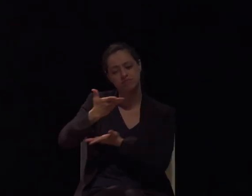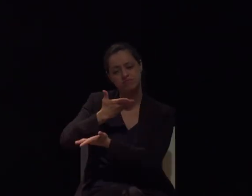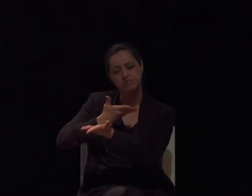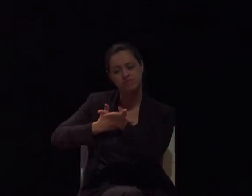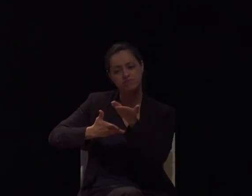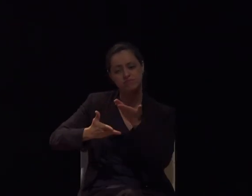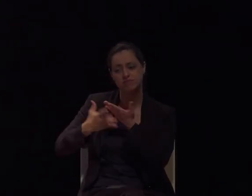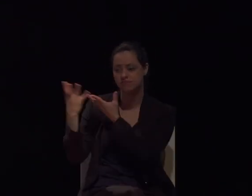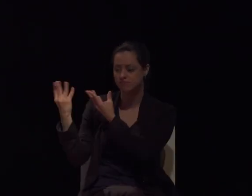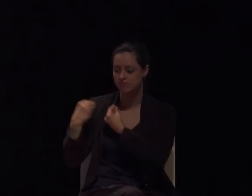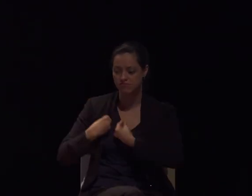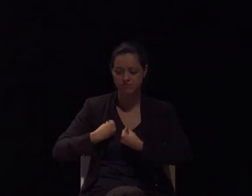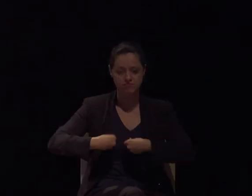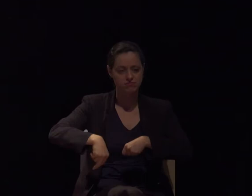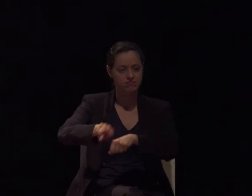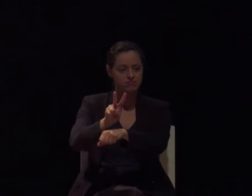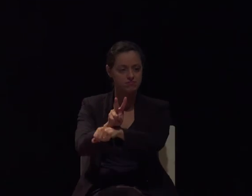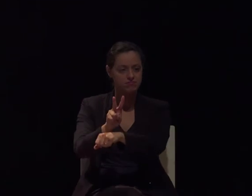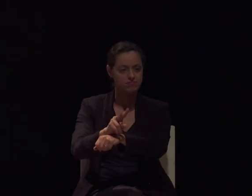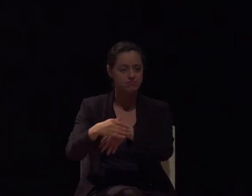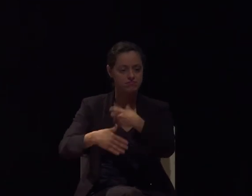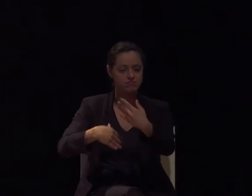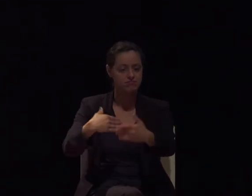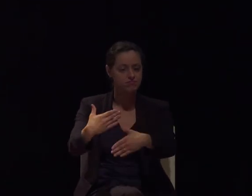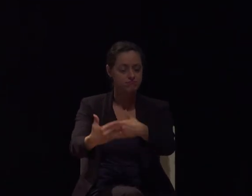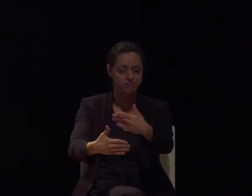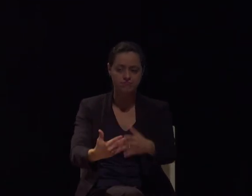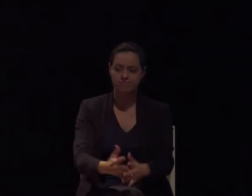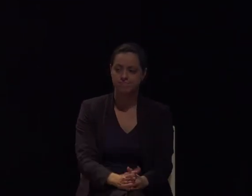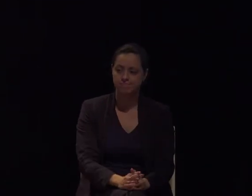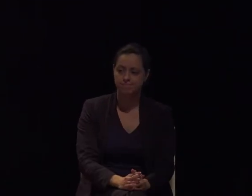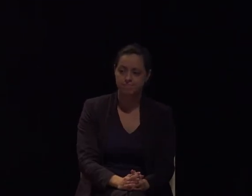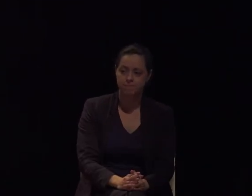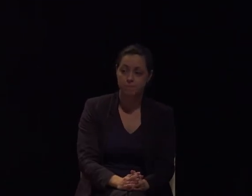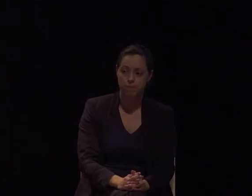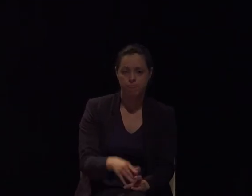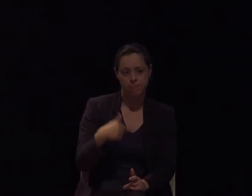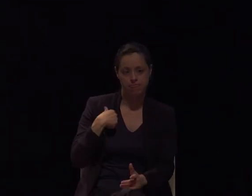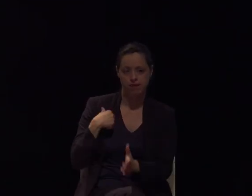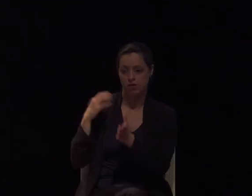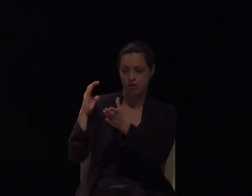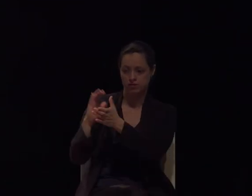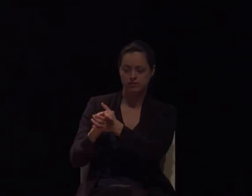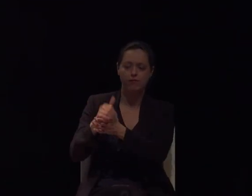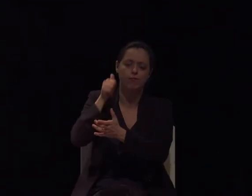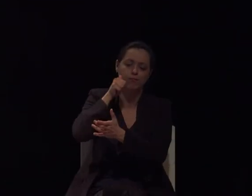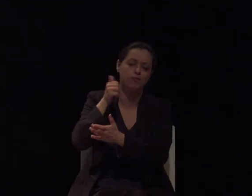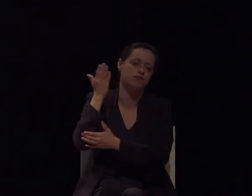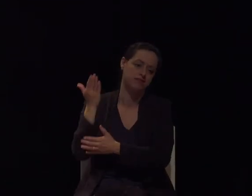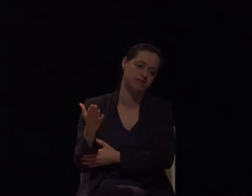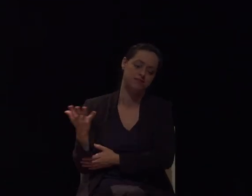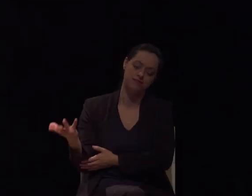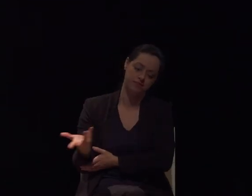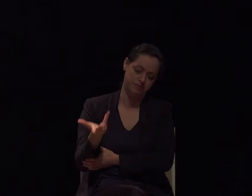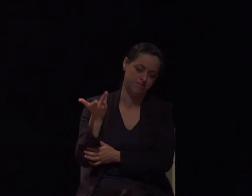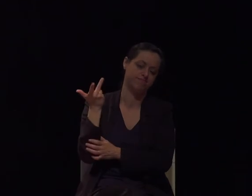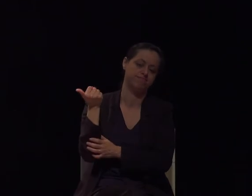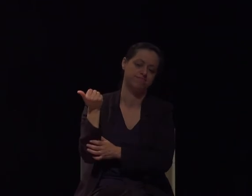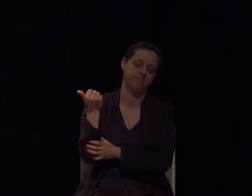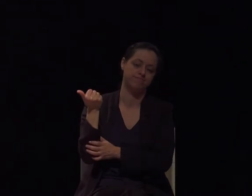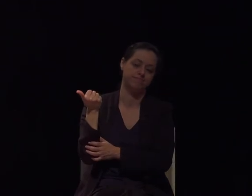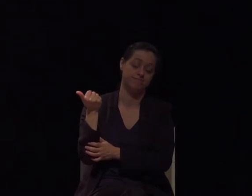fazendo eu sou o que sou casado com uma mulher maravilhosa que é